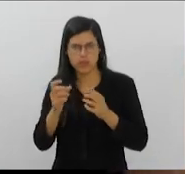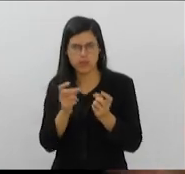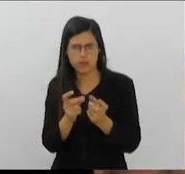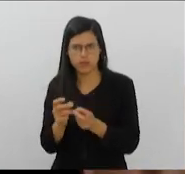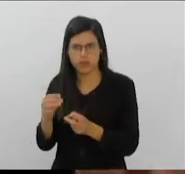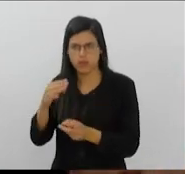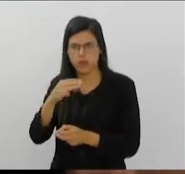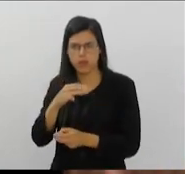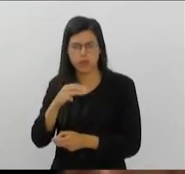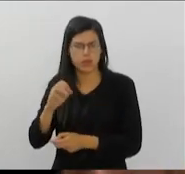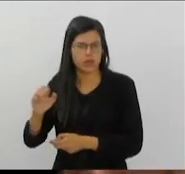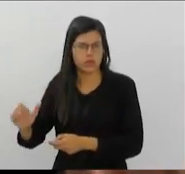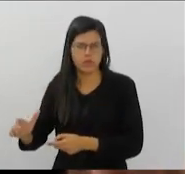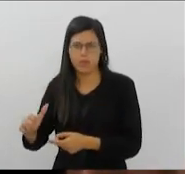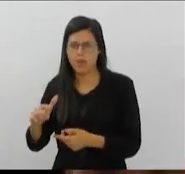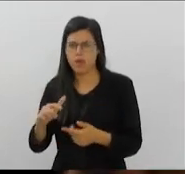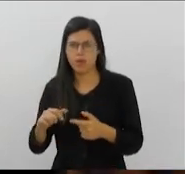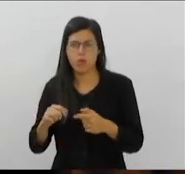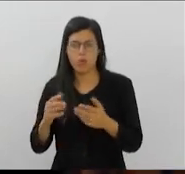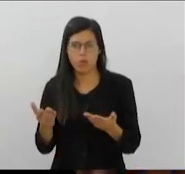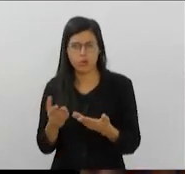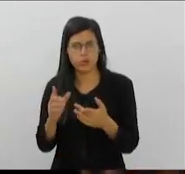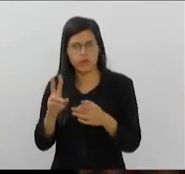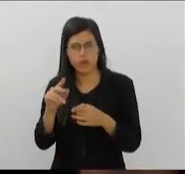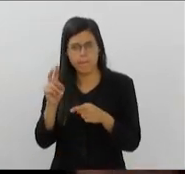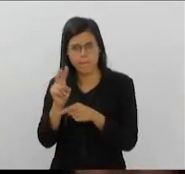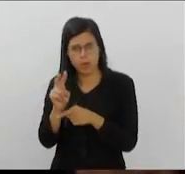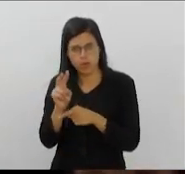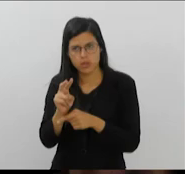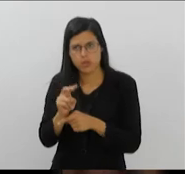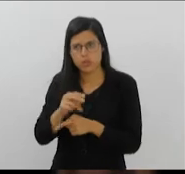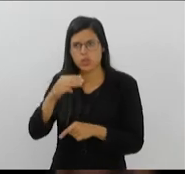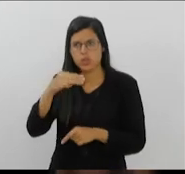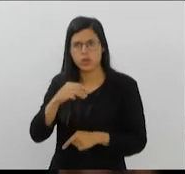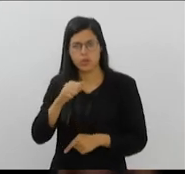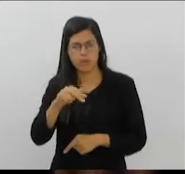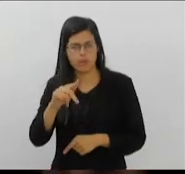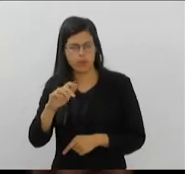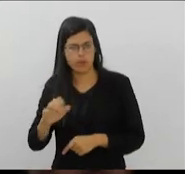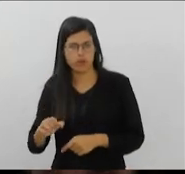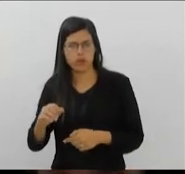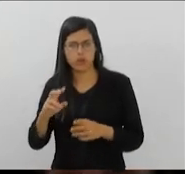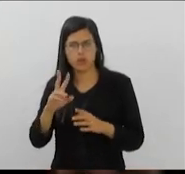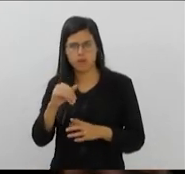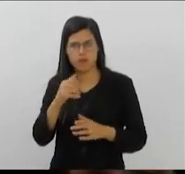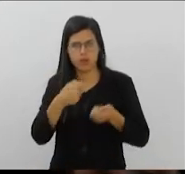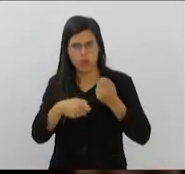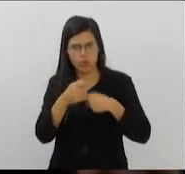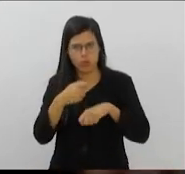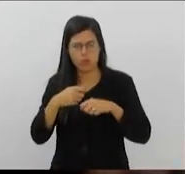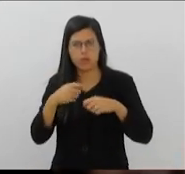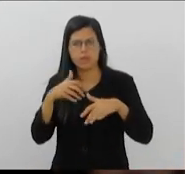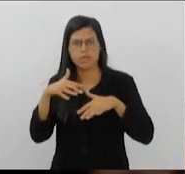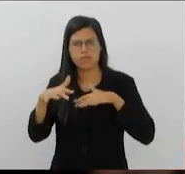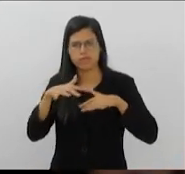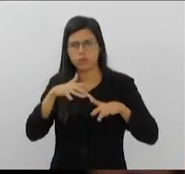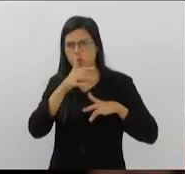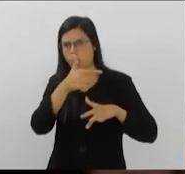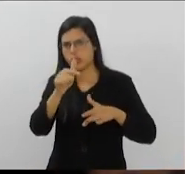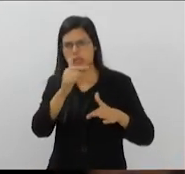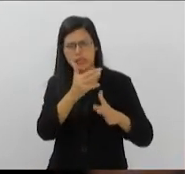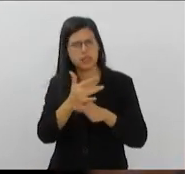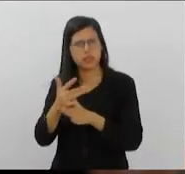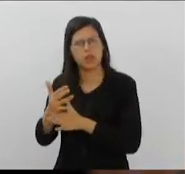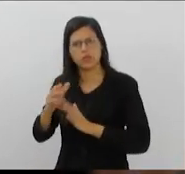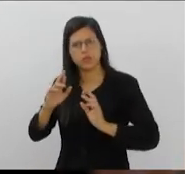do mangue, hoje vai proteger o mangue e realmente vai movimentar a economia daquela localidade. E eu espero que as outras cidades, outros municípios também façam